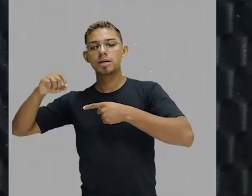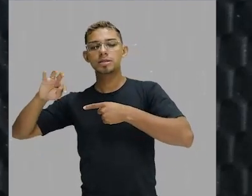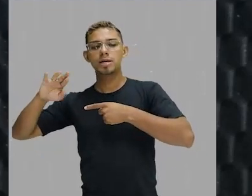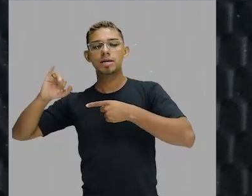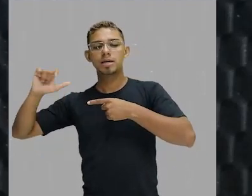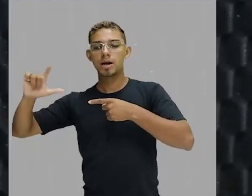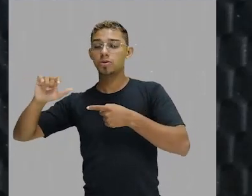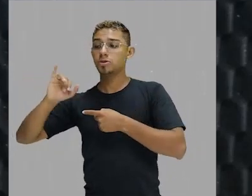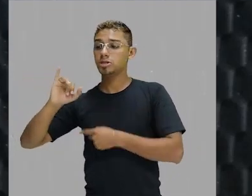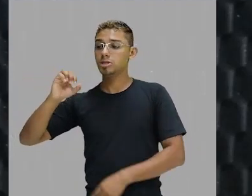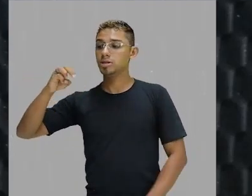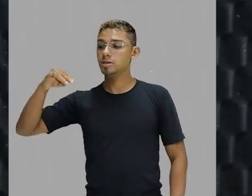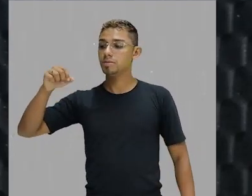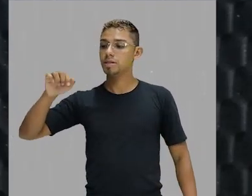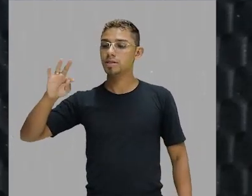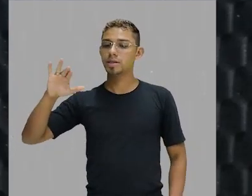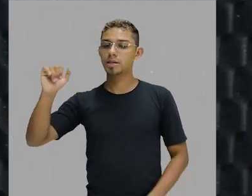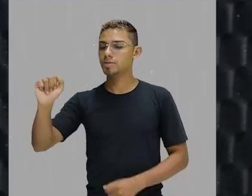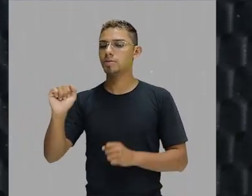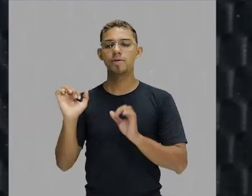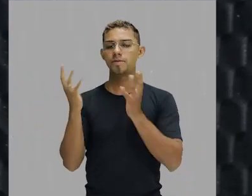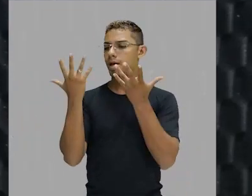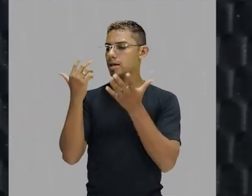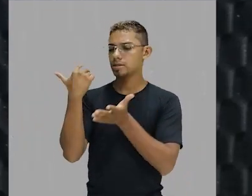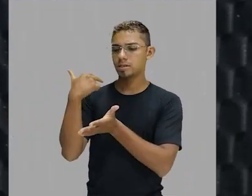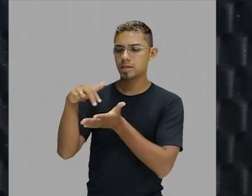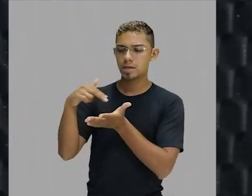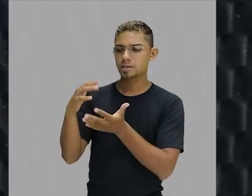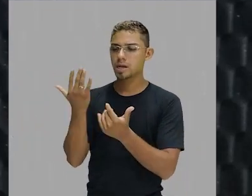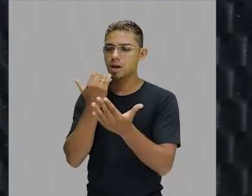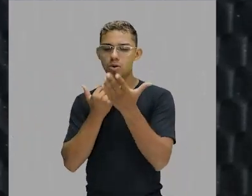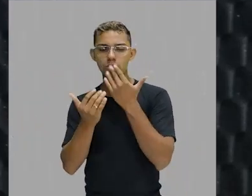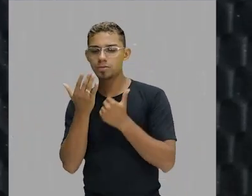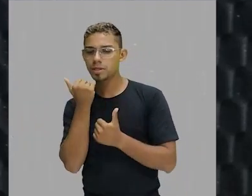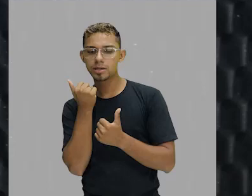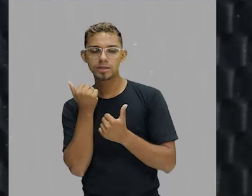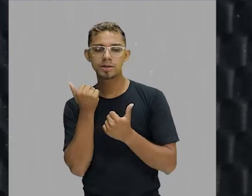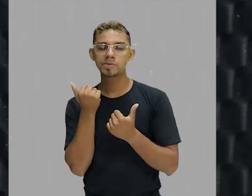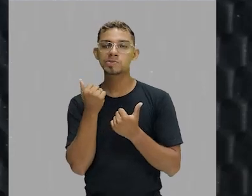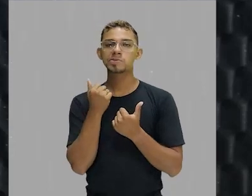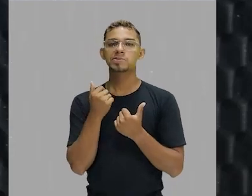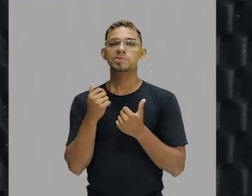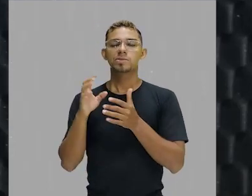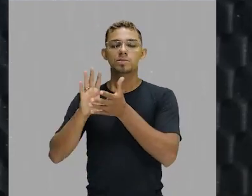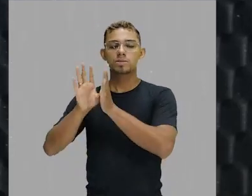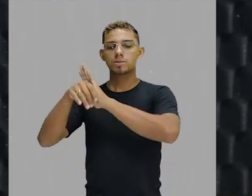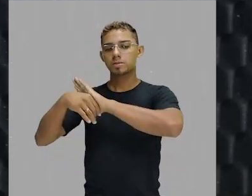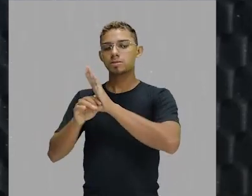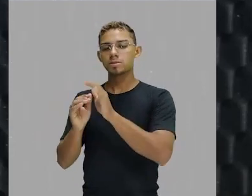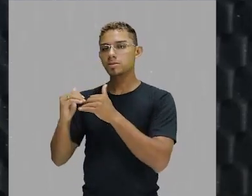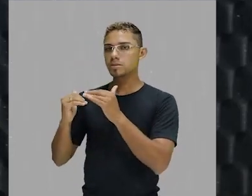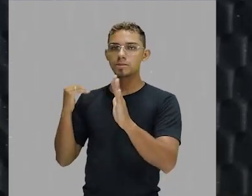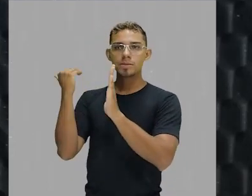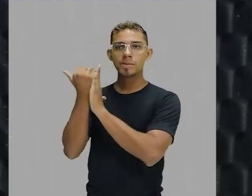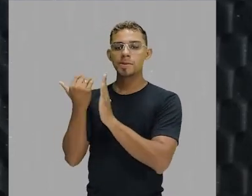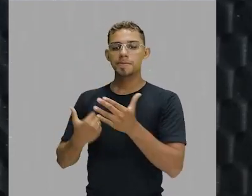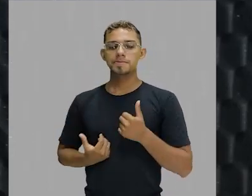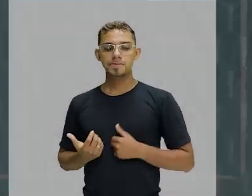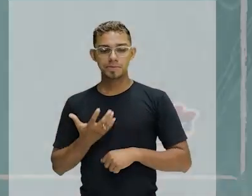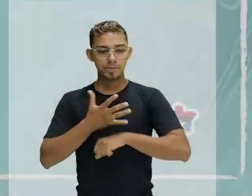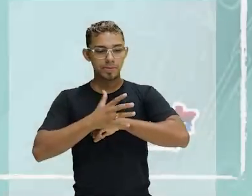seria isso? Festa, dança, comida, aquilo que o conceito dele vale mais a pena. Na